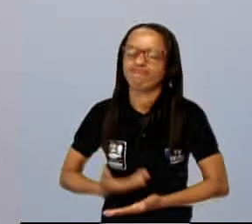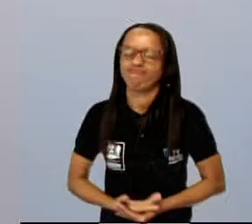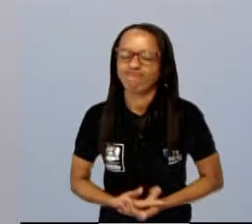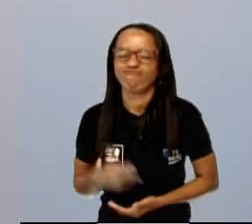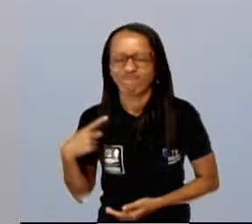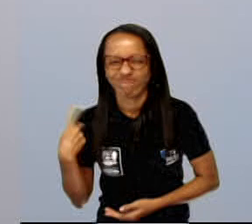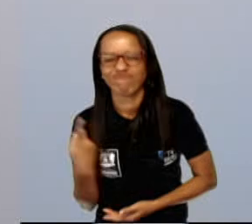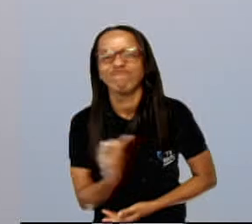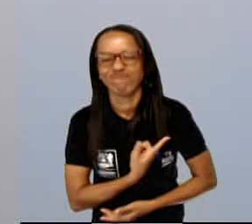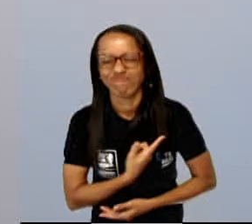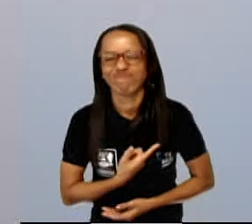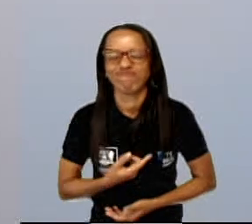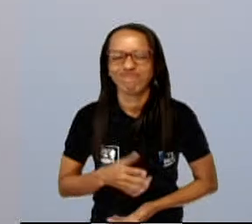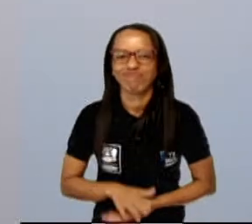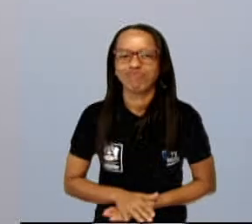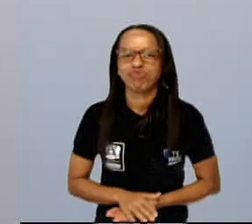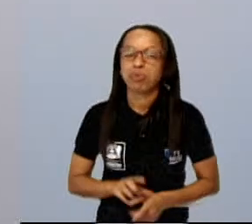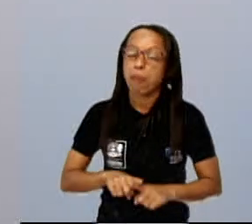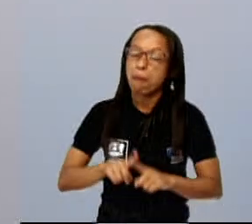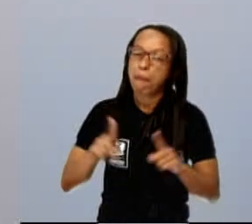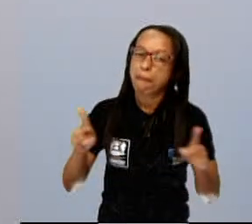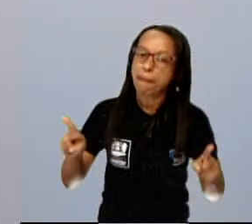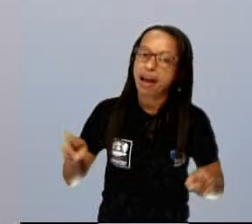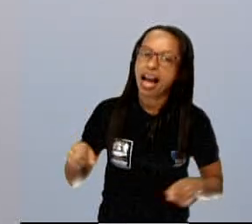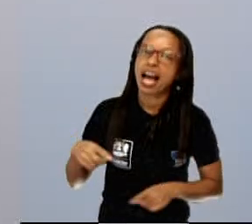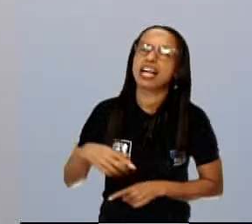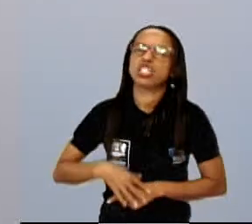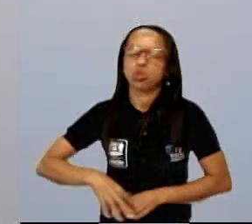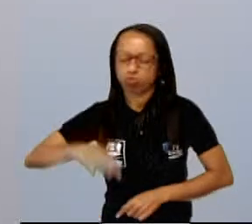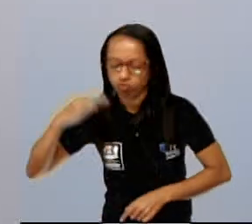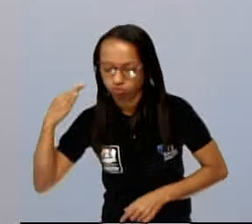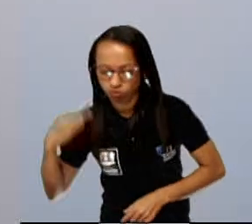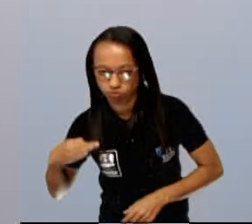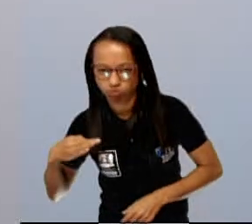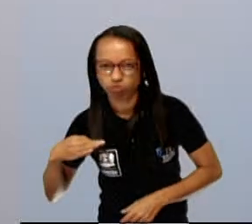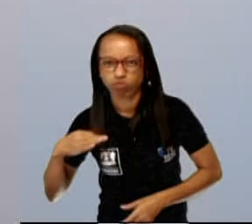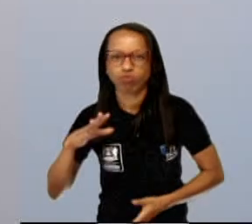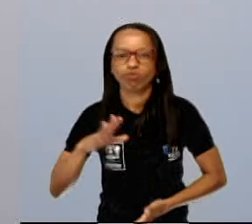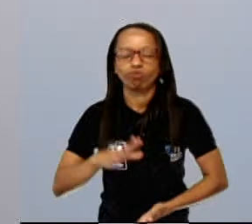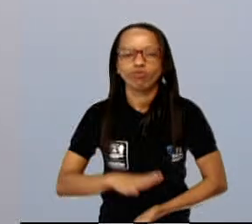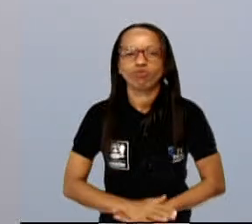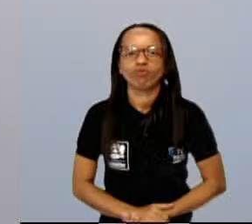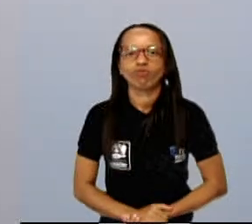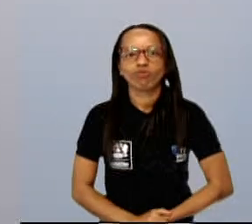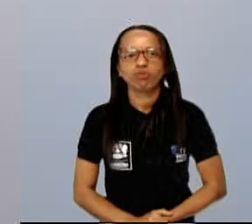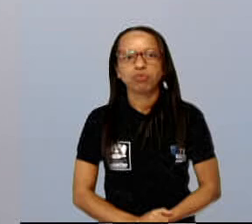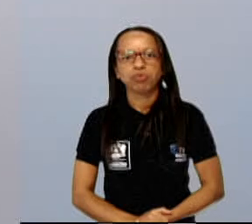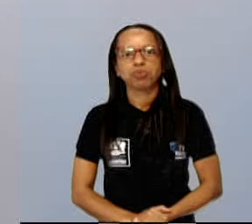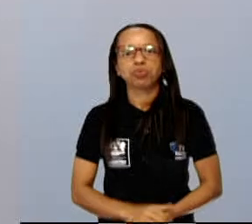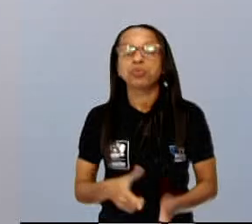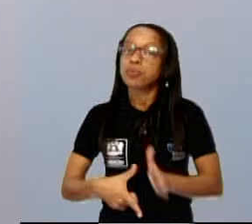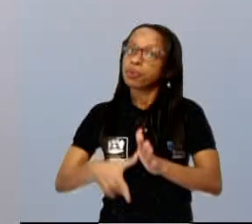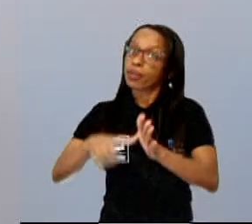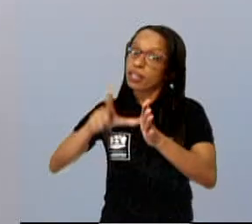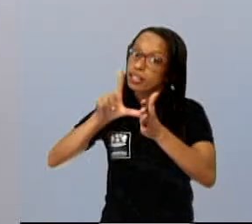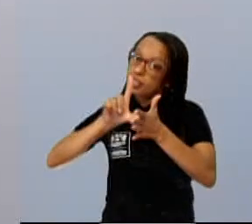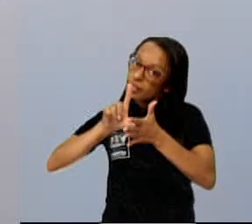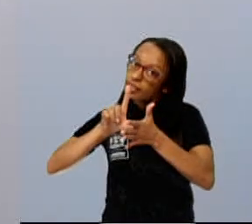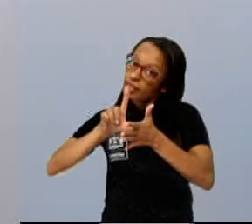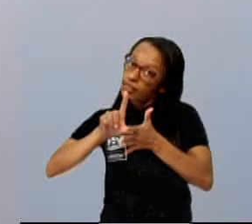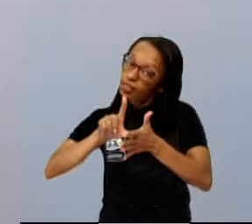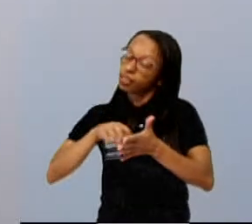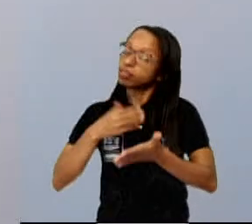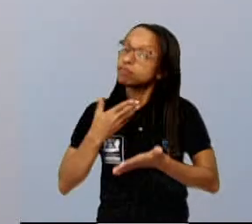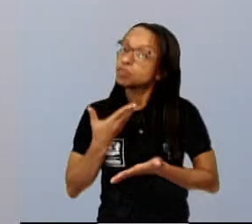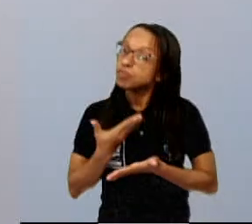nós. Mas eu tenho certeza que vocês fizeram uma excelente produção. Vamos lá? Antes da gente retomar, todas